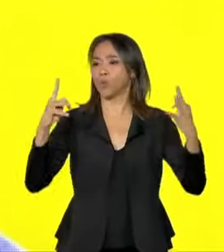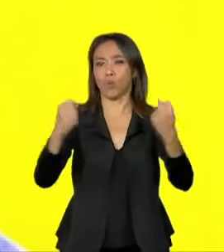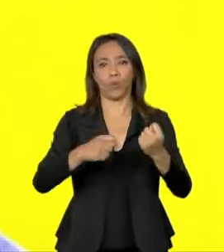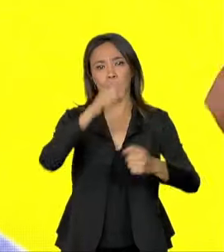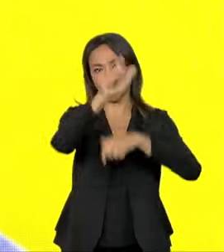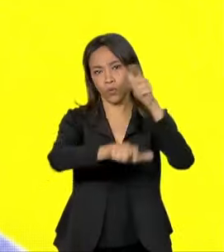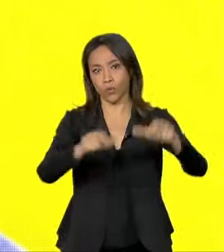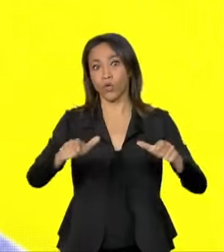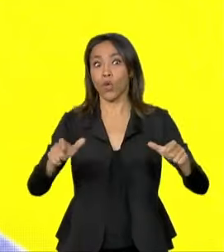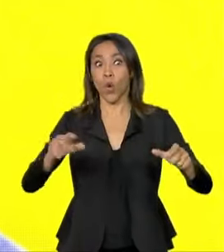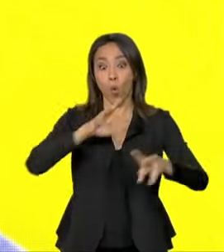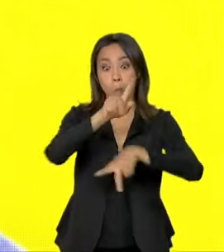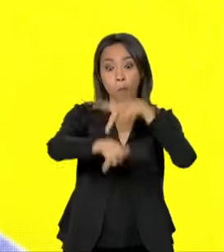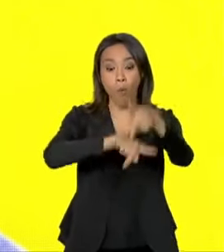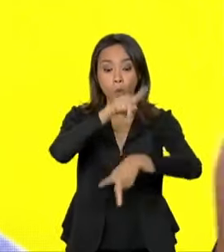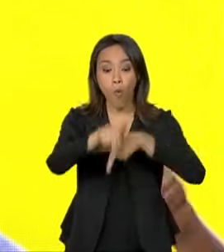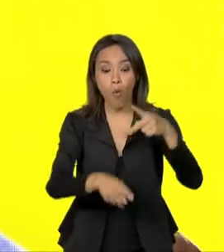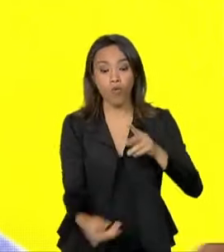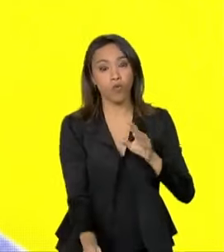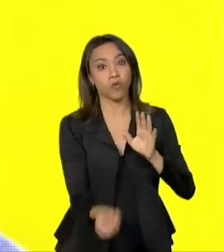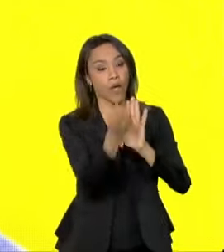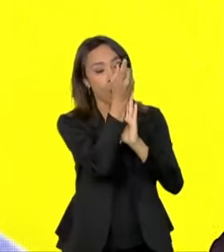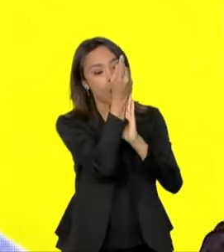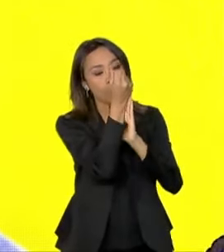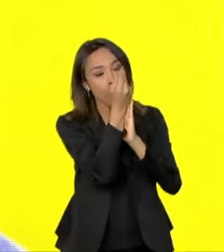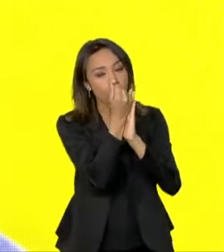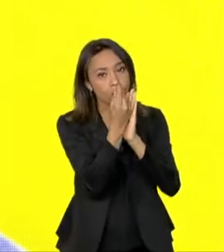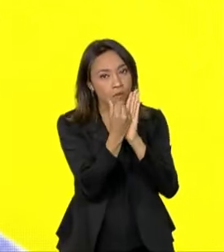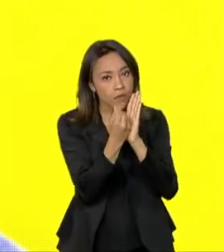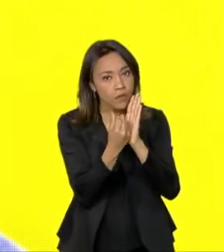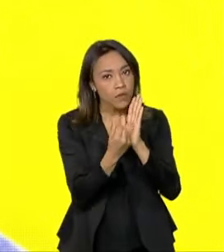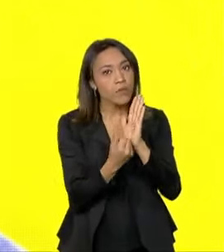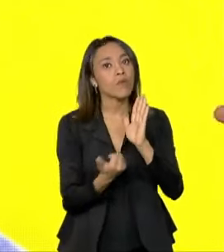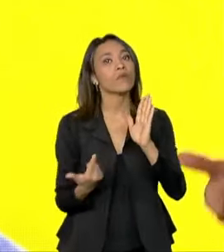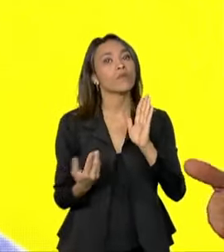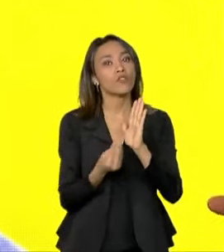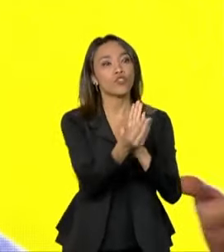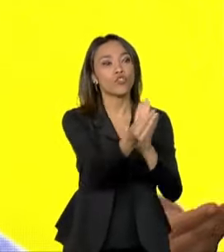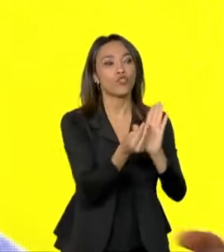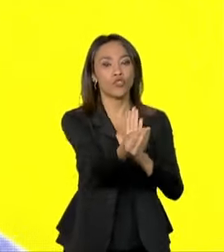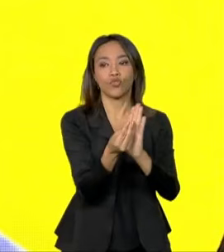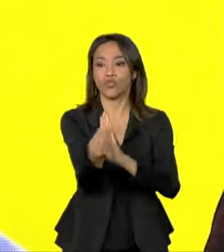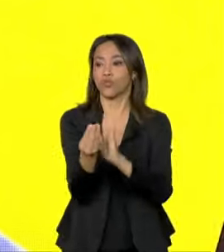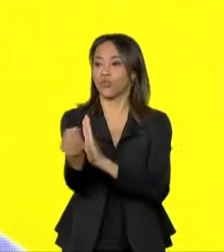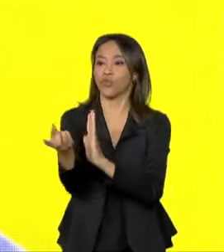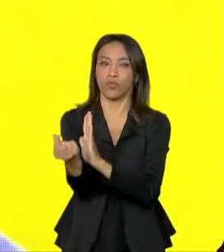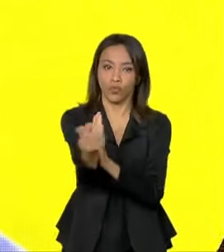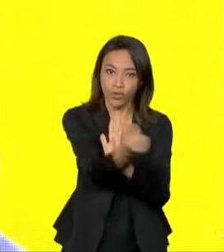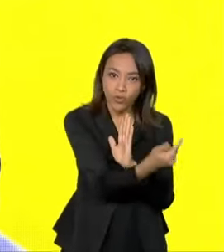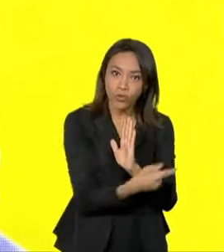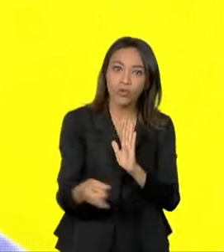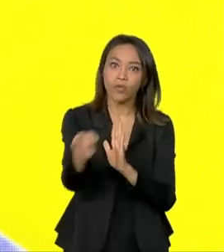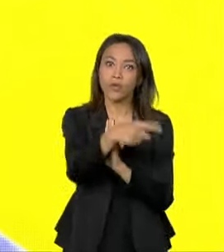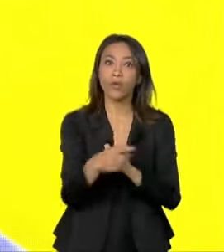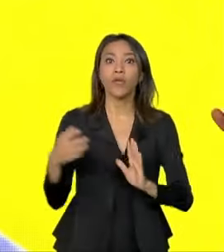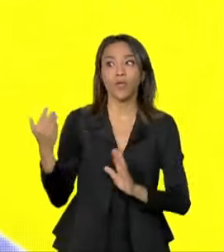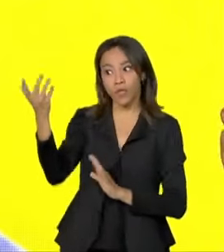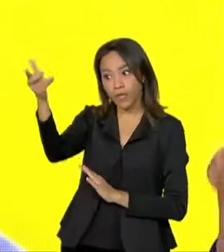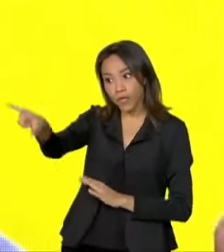no orçamento pelo rico protagonismo que hoje o ministro Wellington Dias faz de